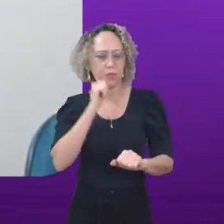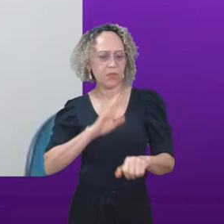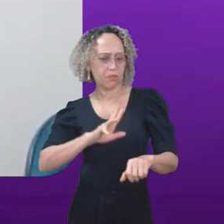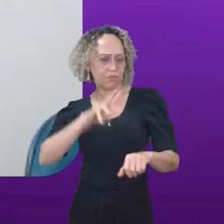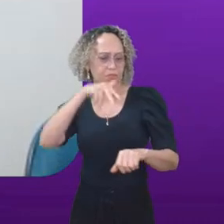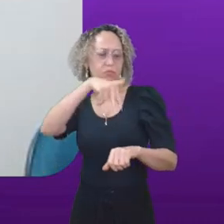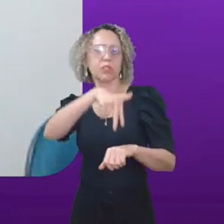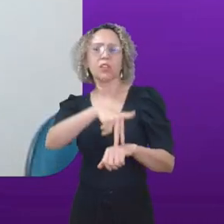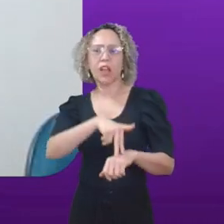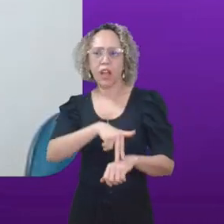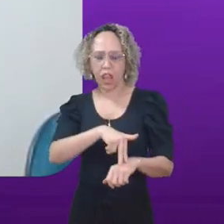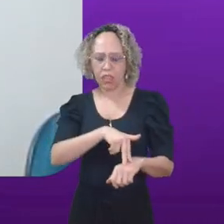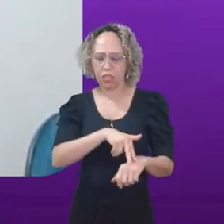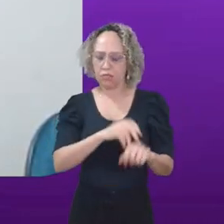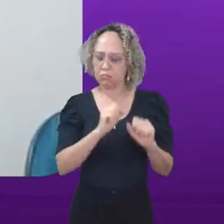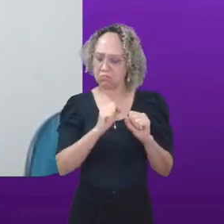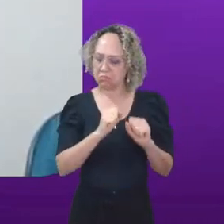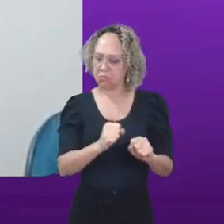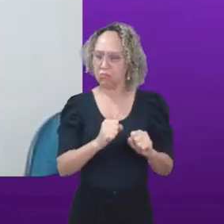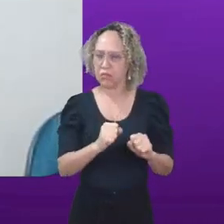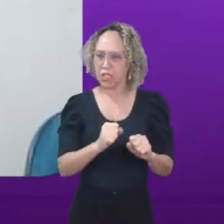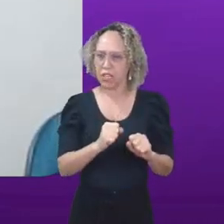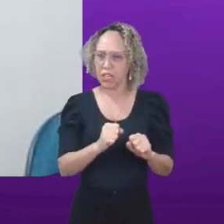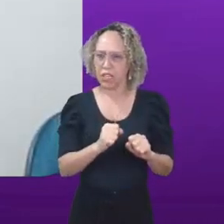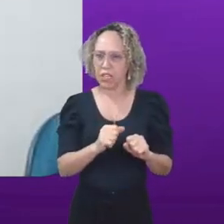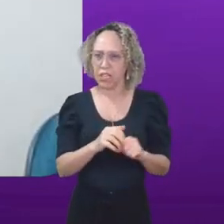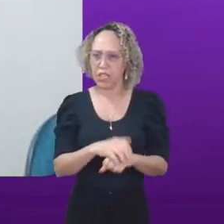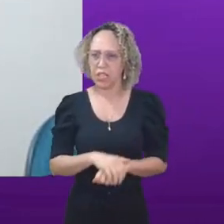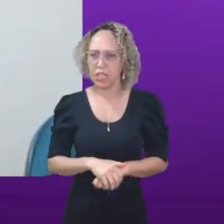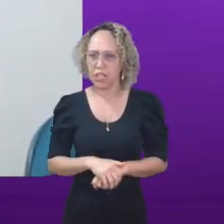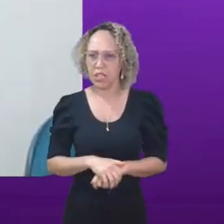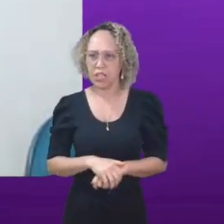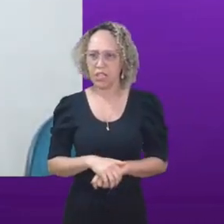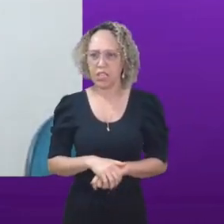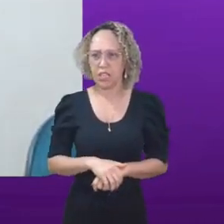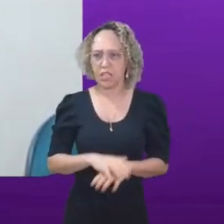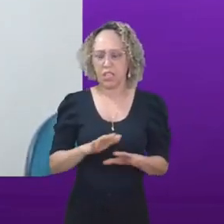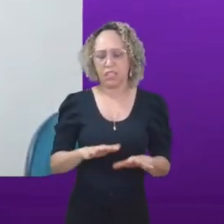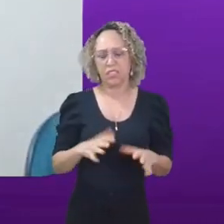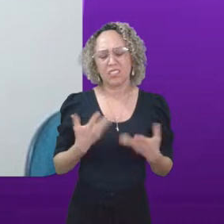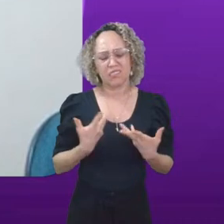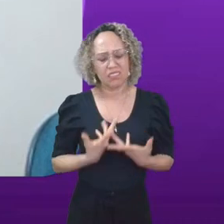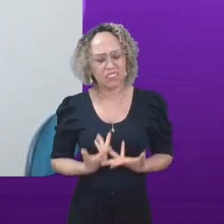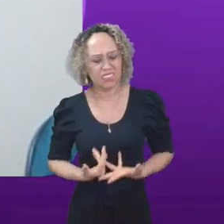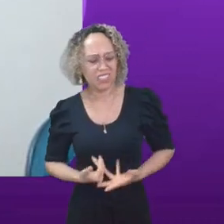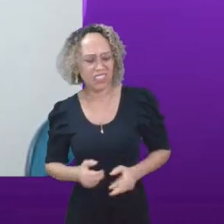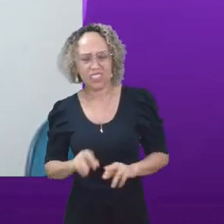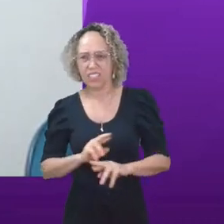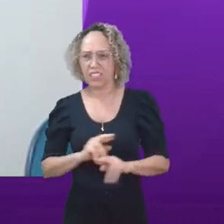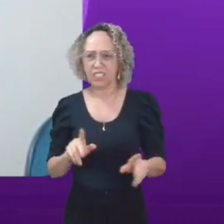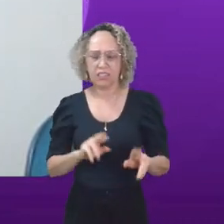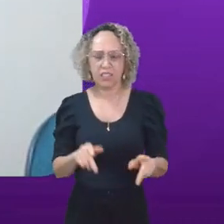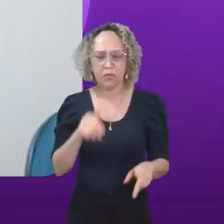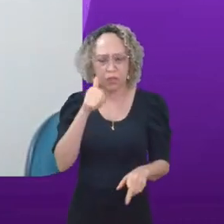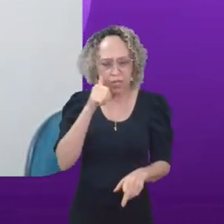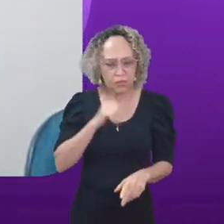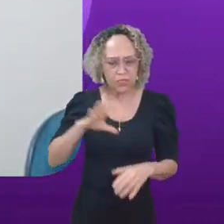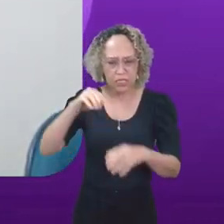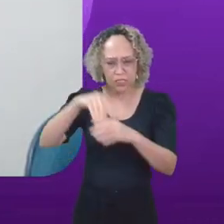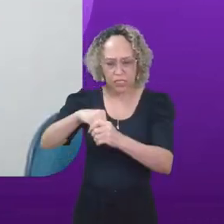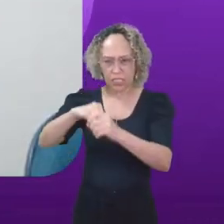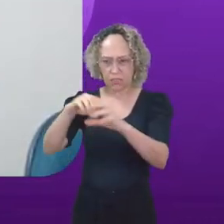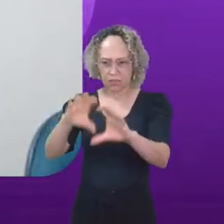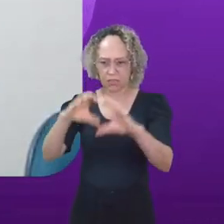Não apenas mulheres empoderadas que usam turbantes, que são turbantadas, que são trançadas, mas mulheres dentro das